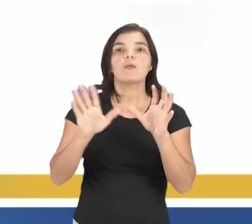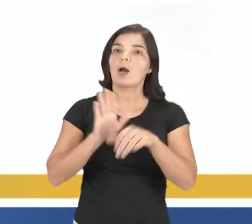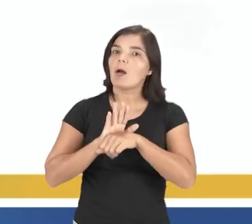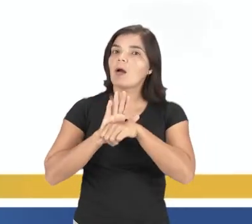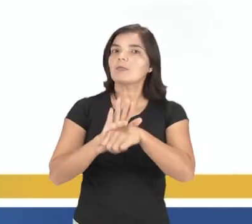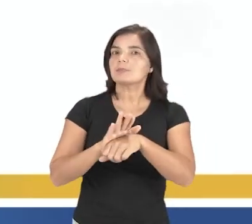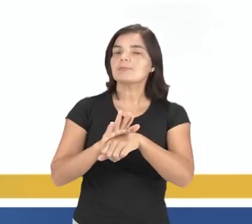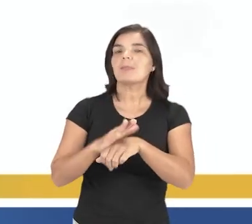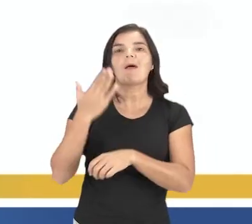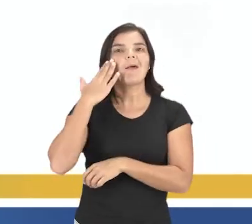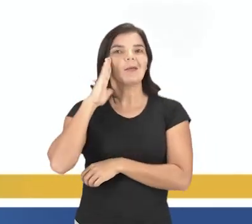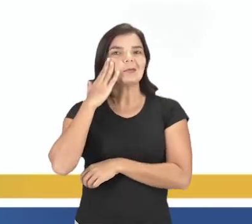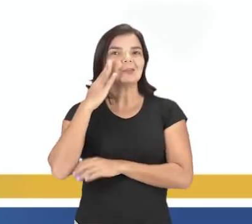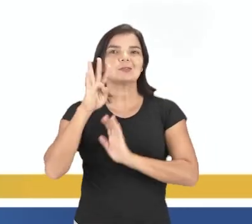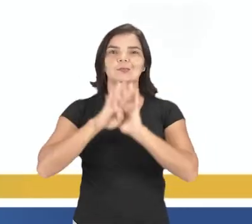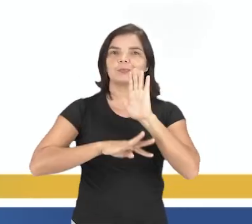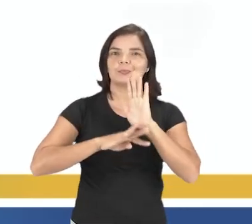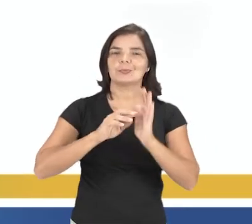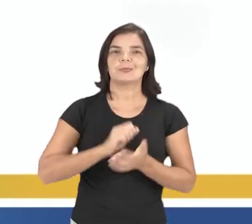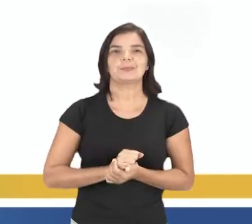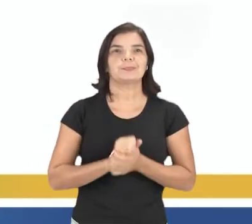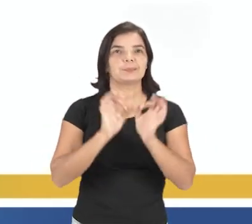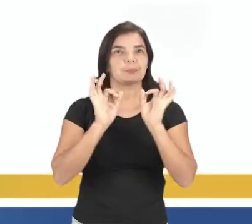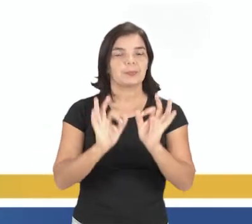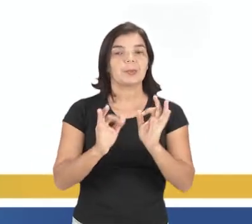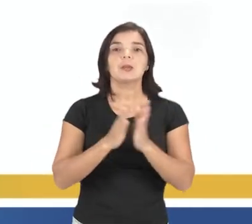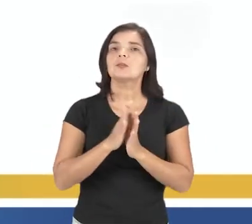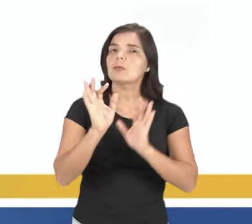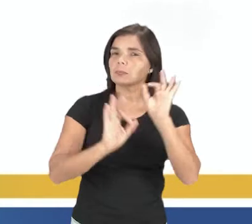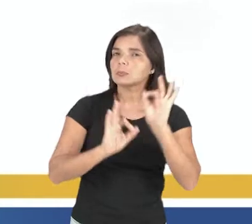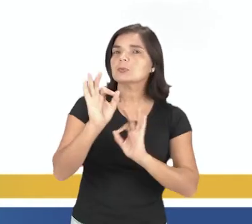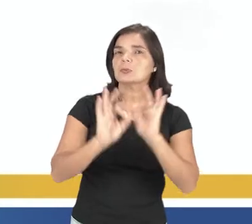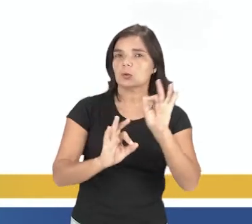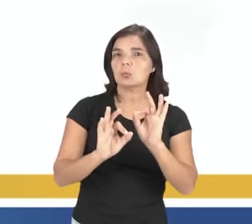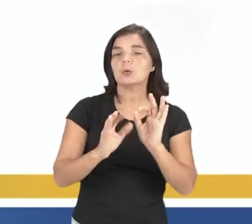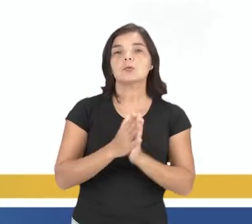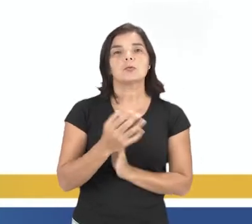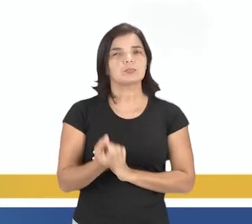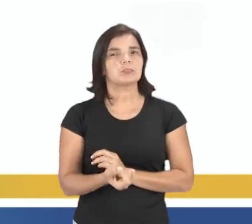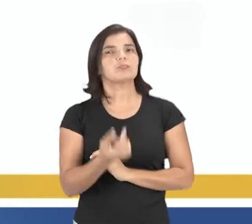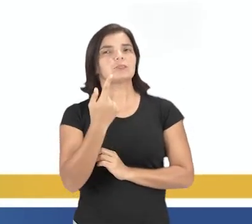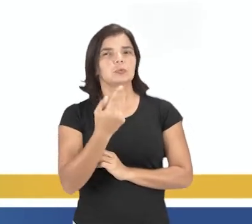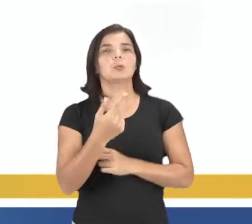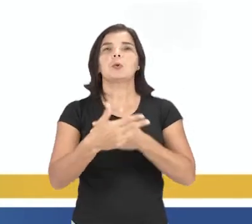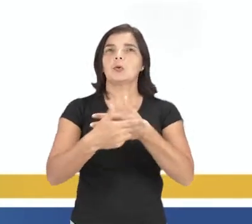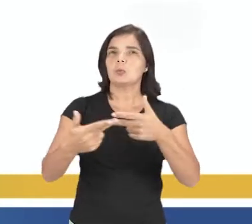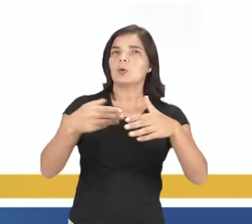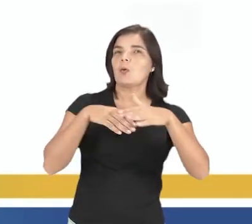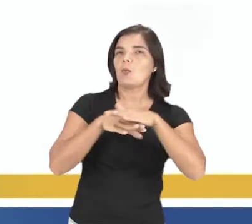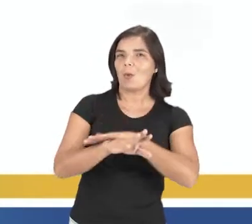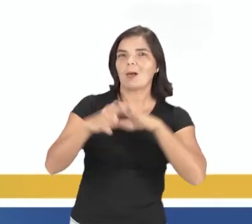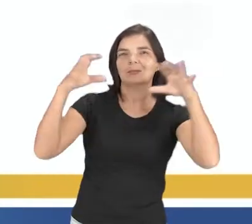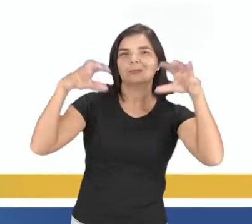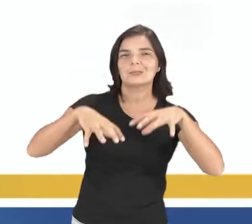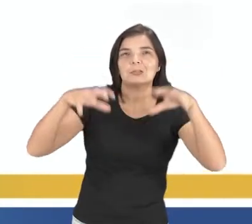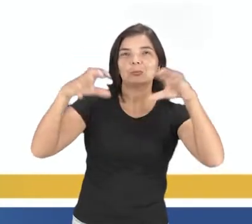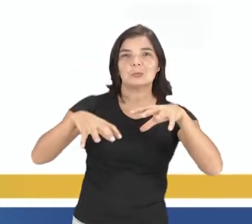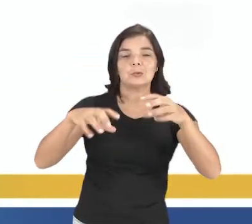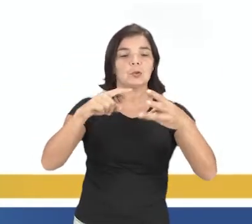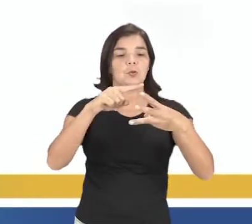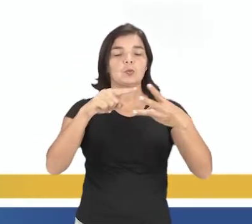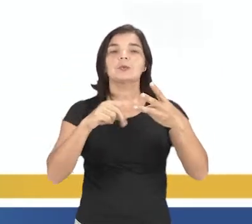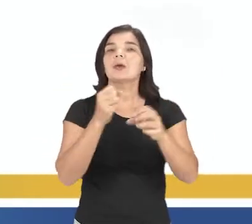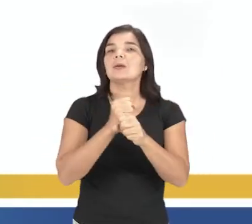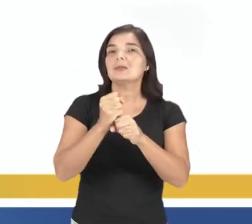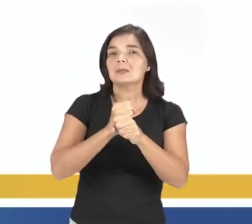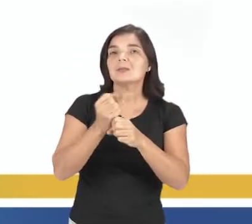contribuir para a compreensão desse texto. Certo? Se você organizar bem, um estranho objeto que guarda a preciosa chuva. Com apenas 3 anos,